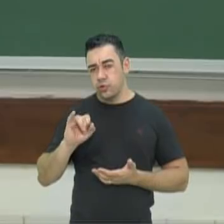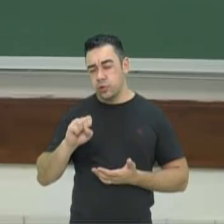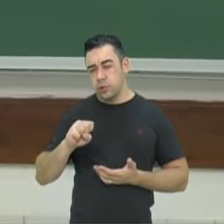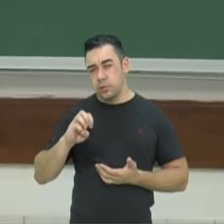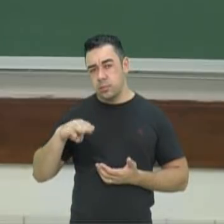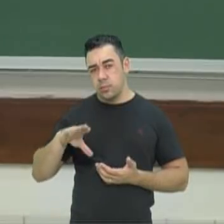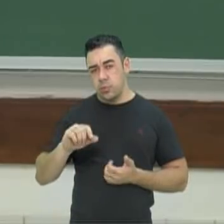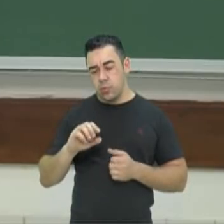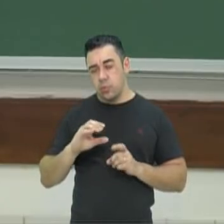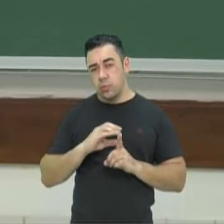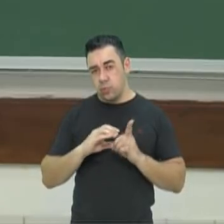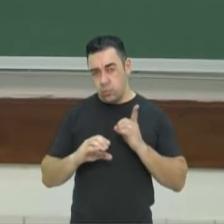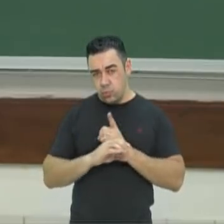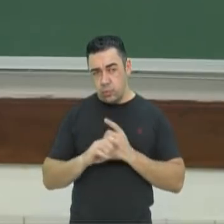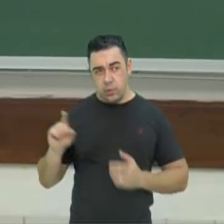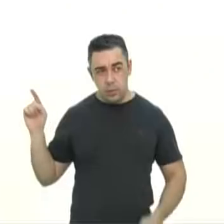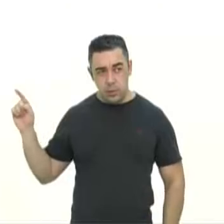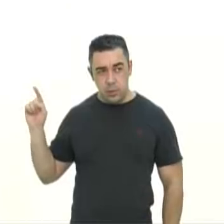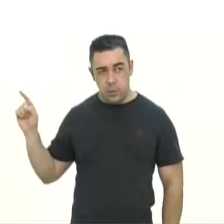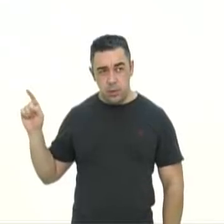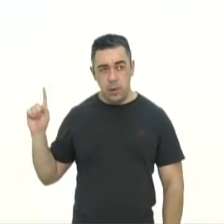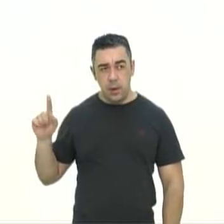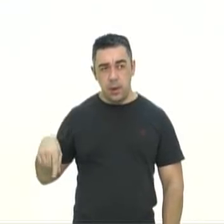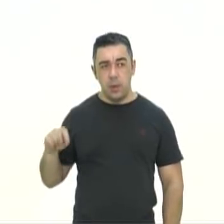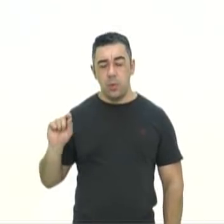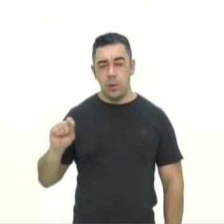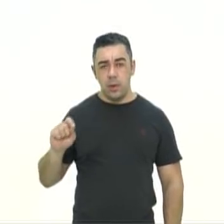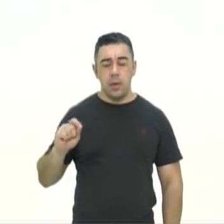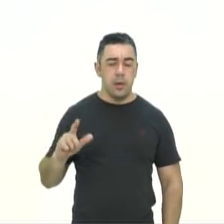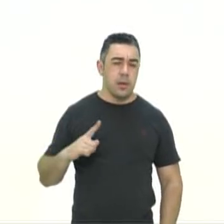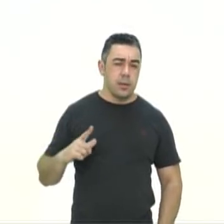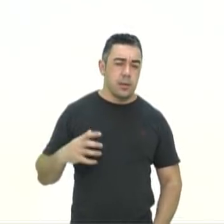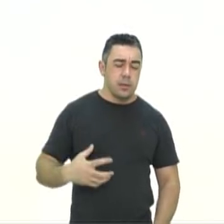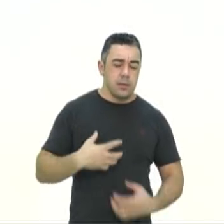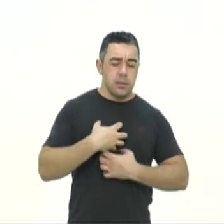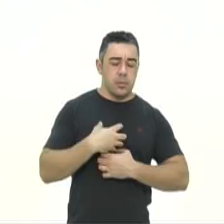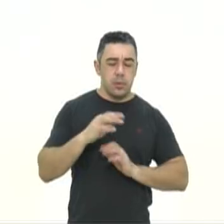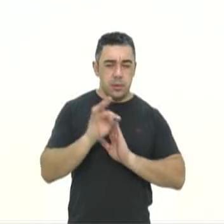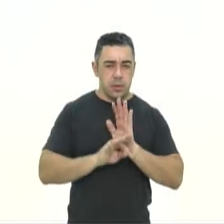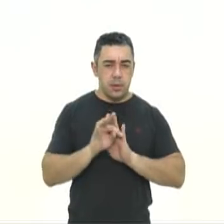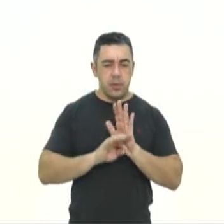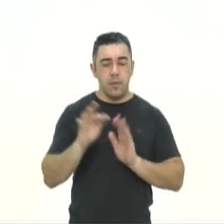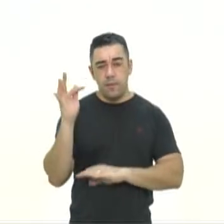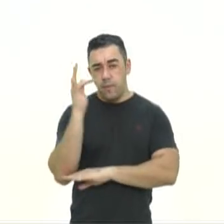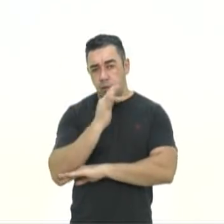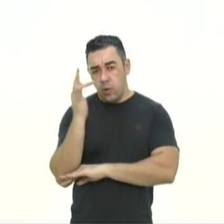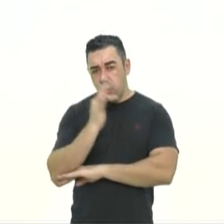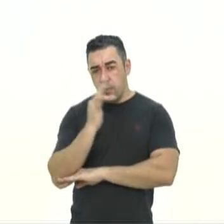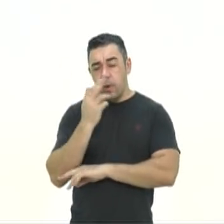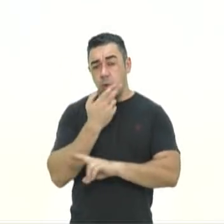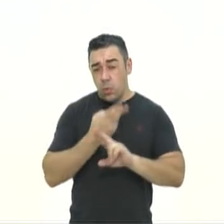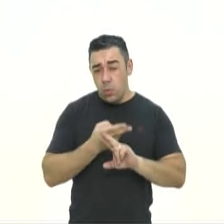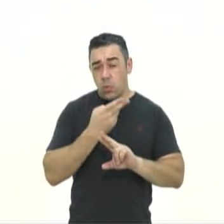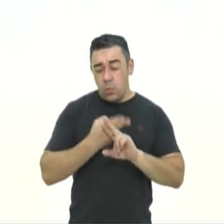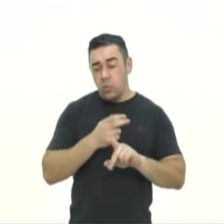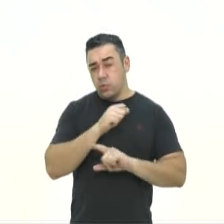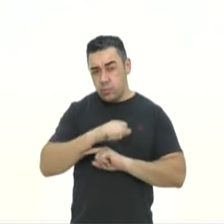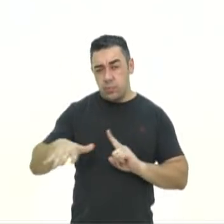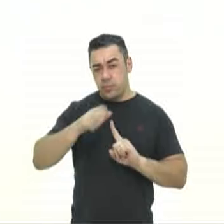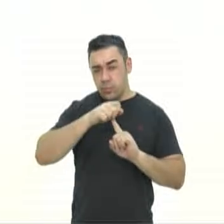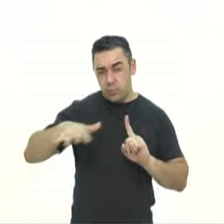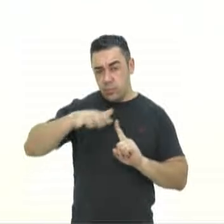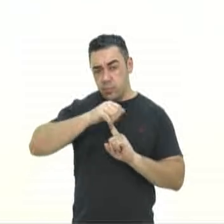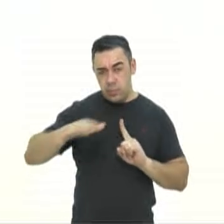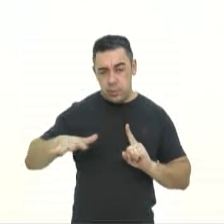ó. Cultismo, hipertrofia da dimensão sensorial do texto pelo jogo formal e pelo uso excessivo de figuras